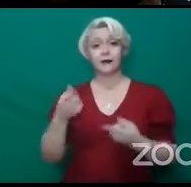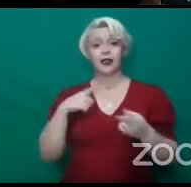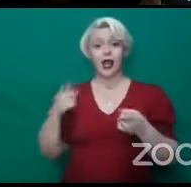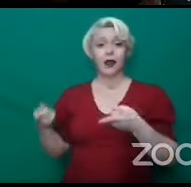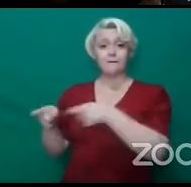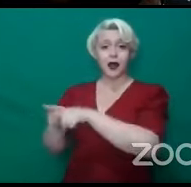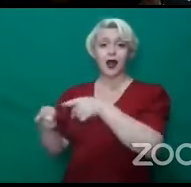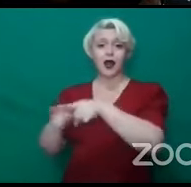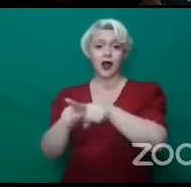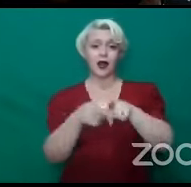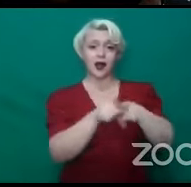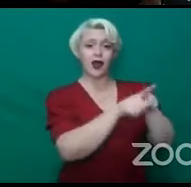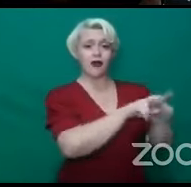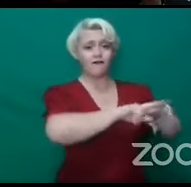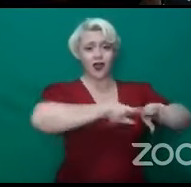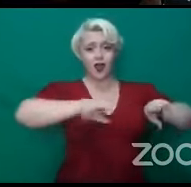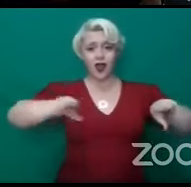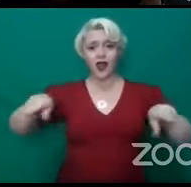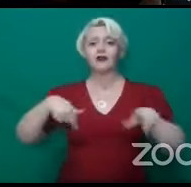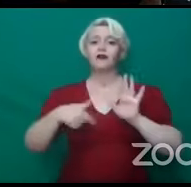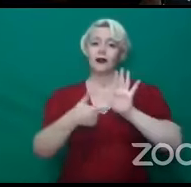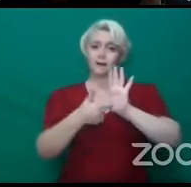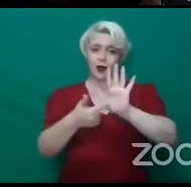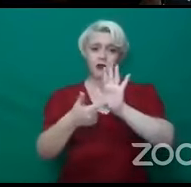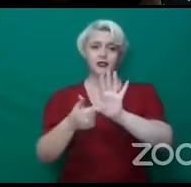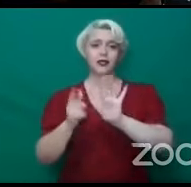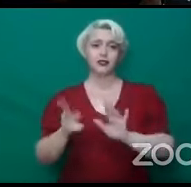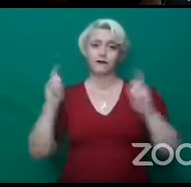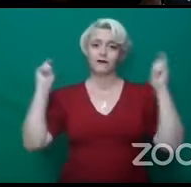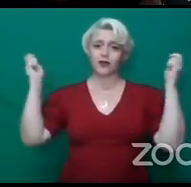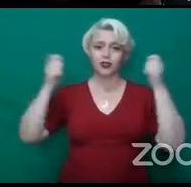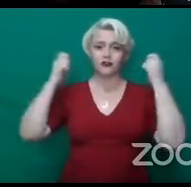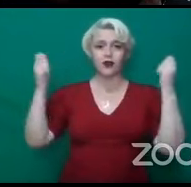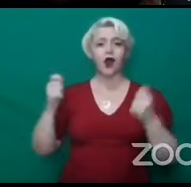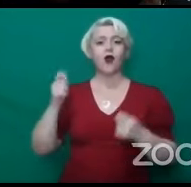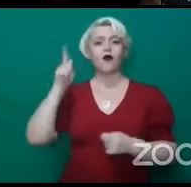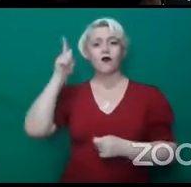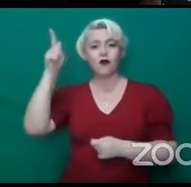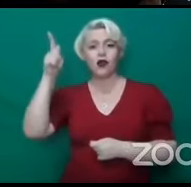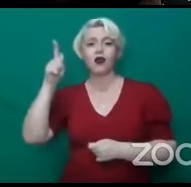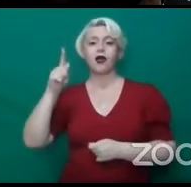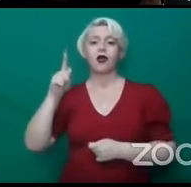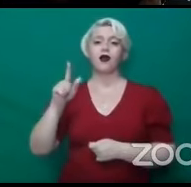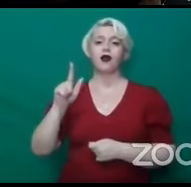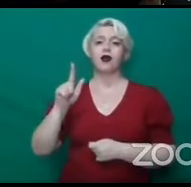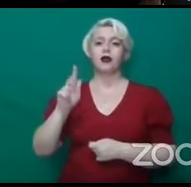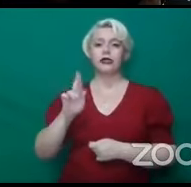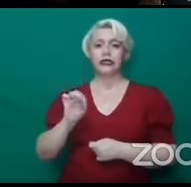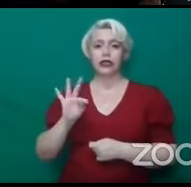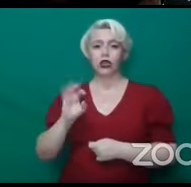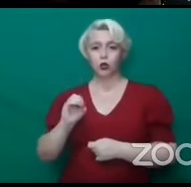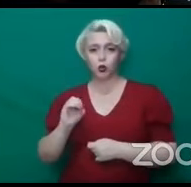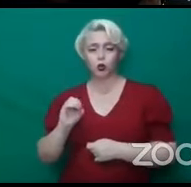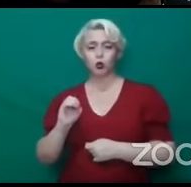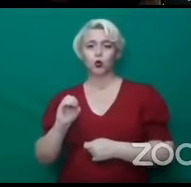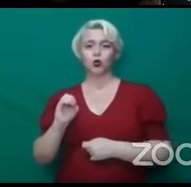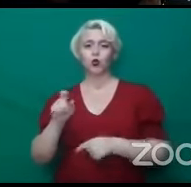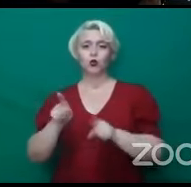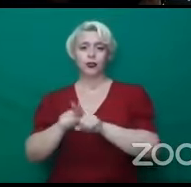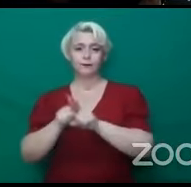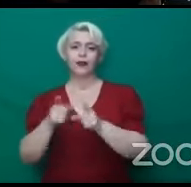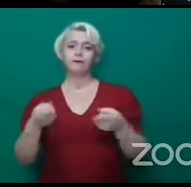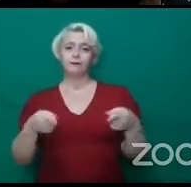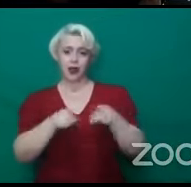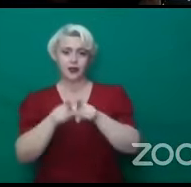parcerias e a gente vai levar sempre os filmes para outros festivais, como o Grito, lá em Almada e outros lugares que Isso é muito fazem legal. parceria aqui com o